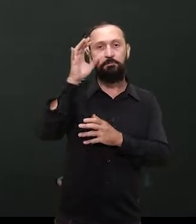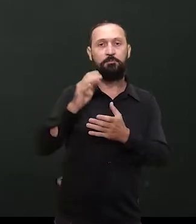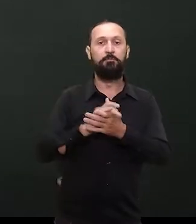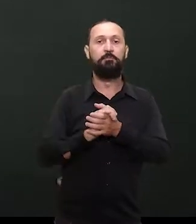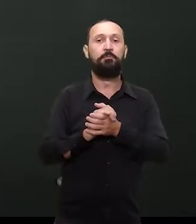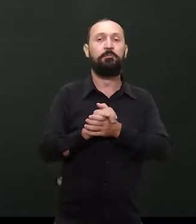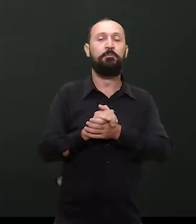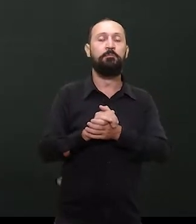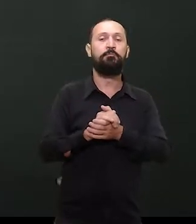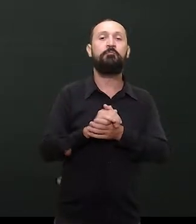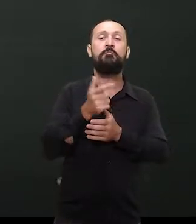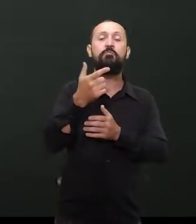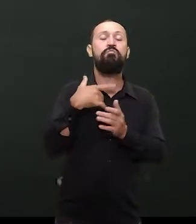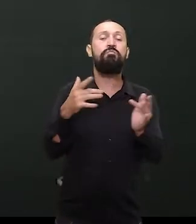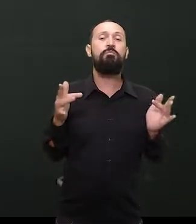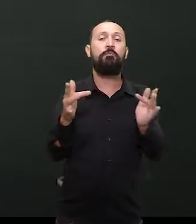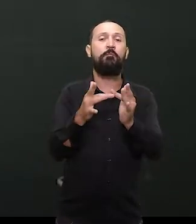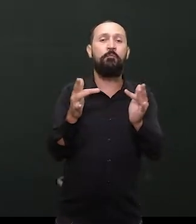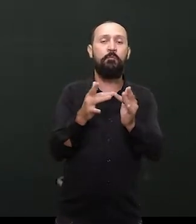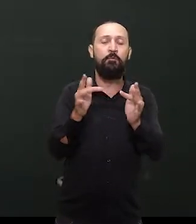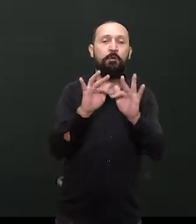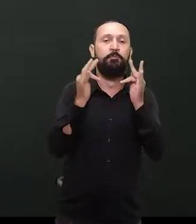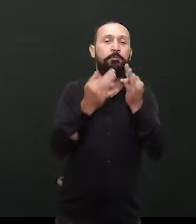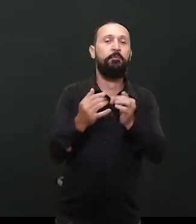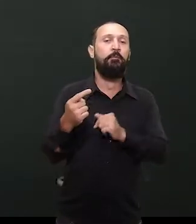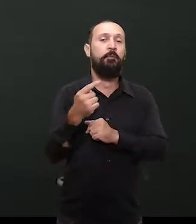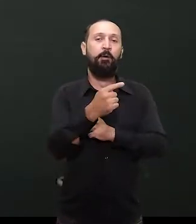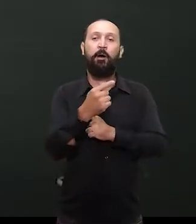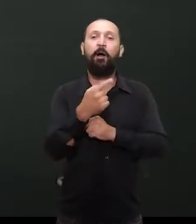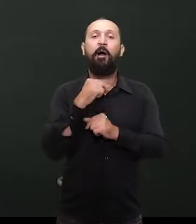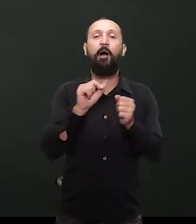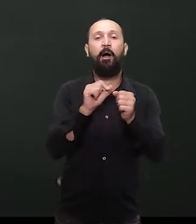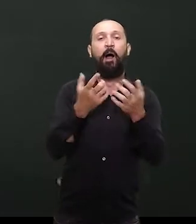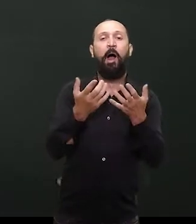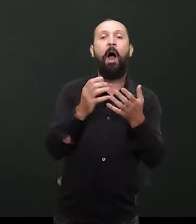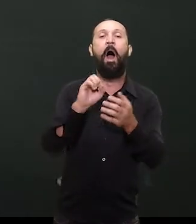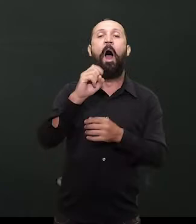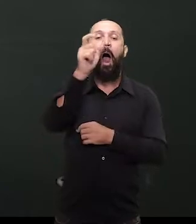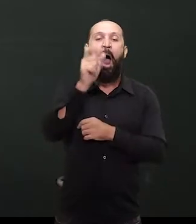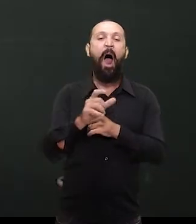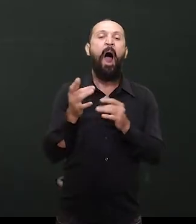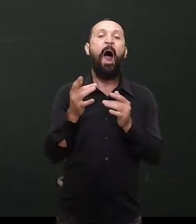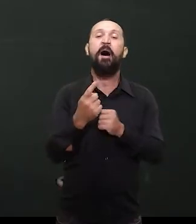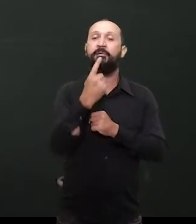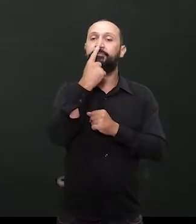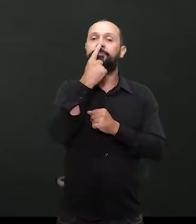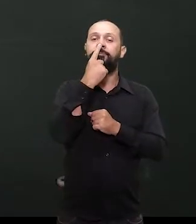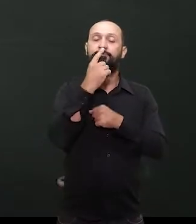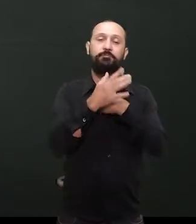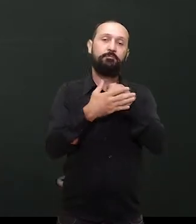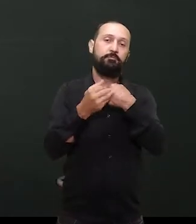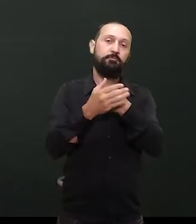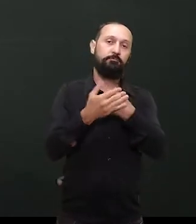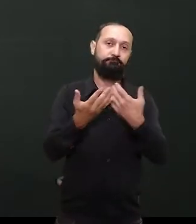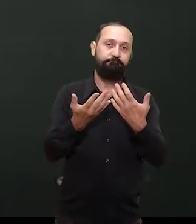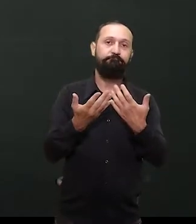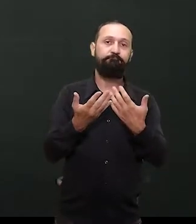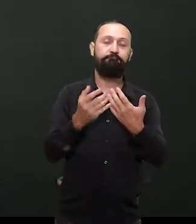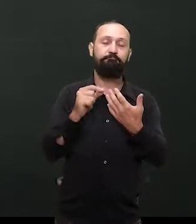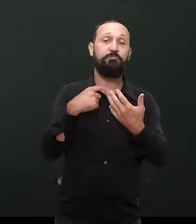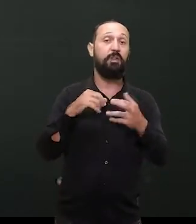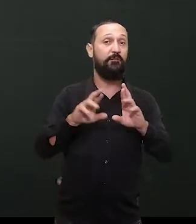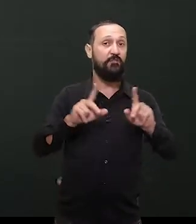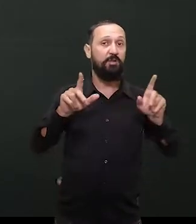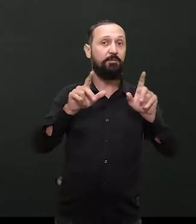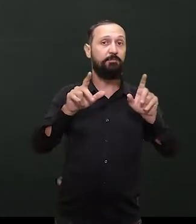ela não tem nenhuma ligação familiar com o autor ou uma ligação íntima de afeto então há de